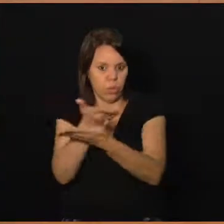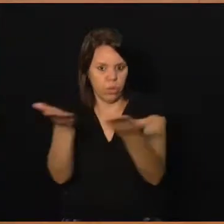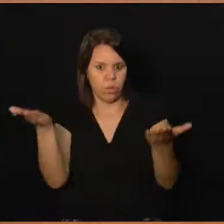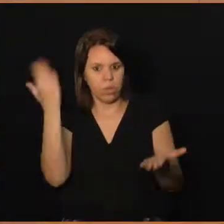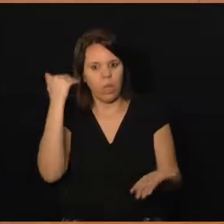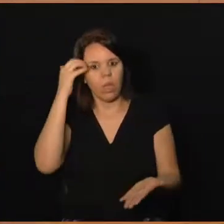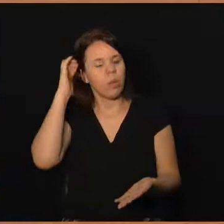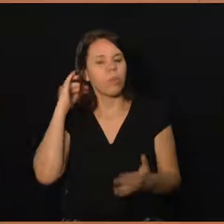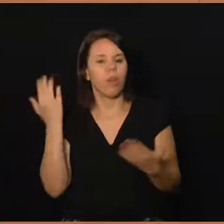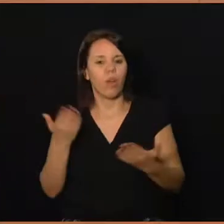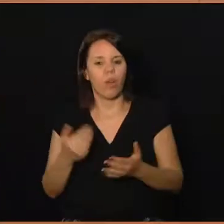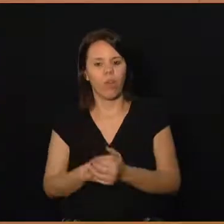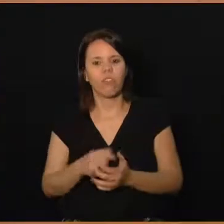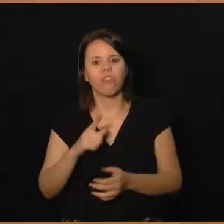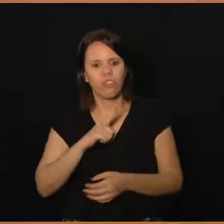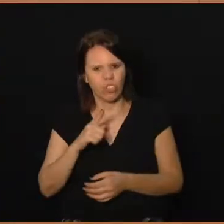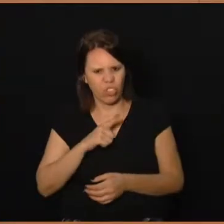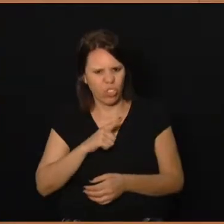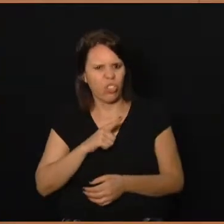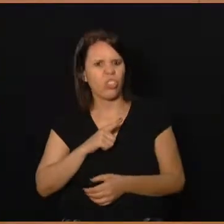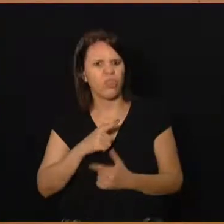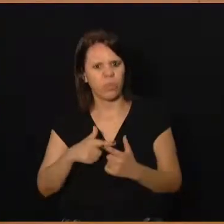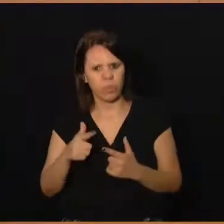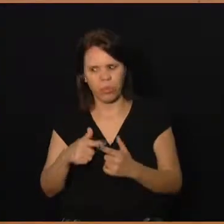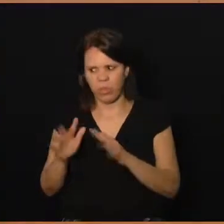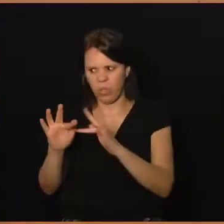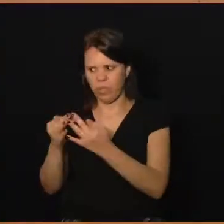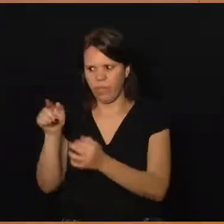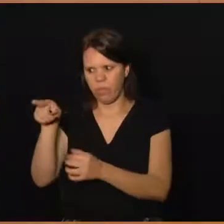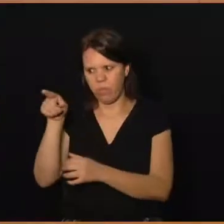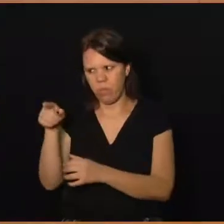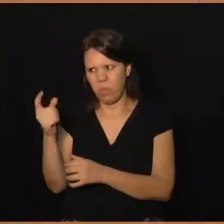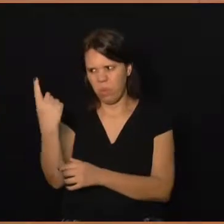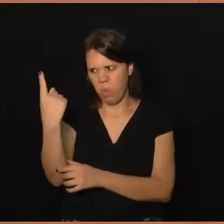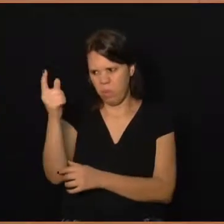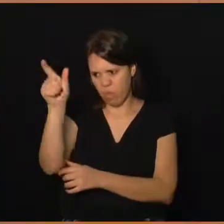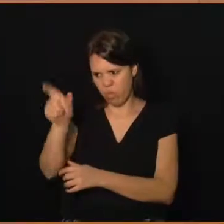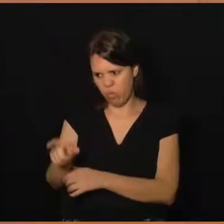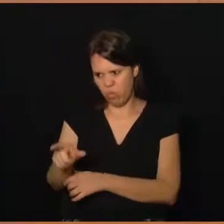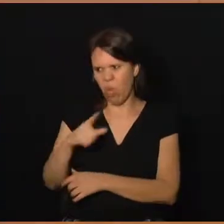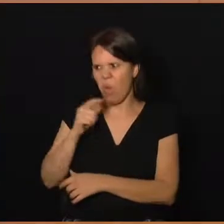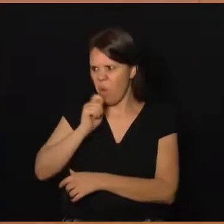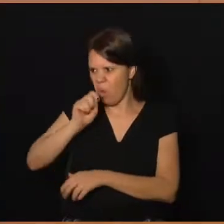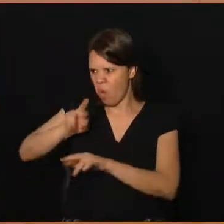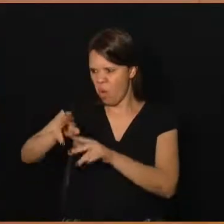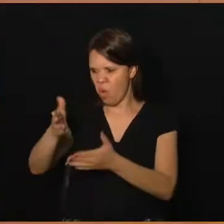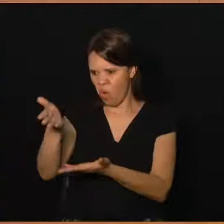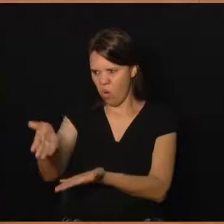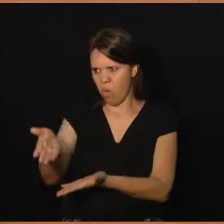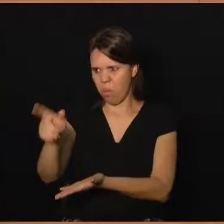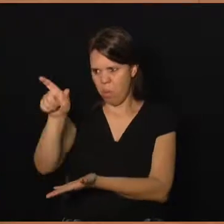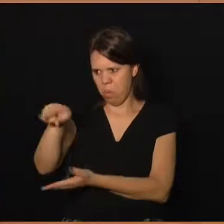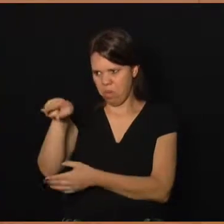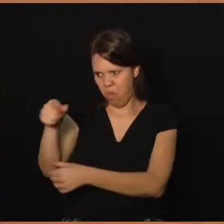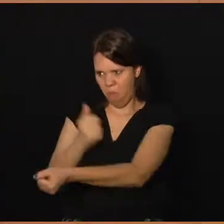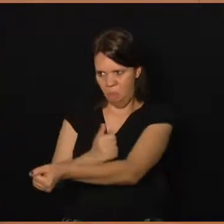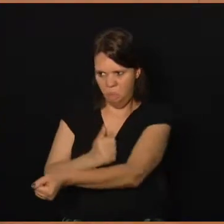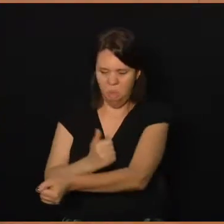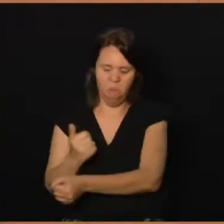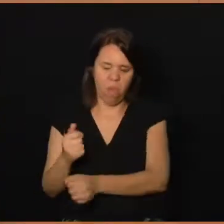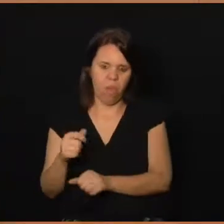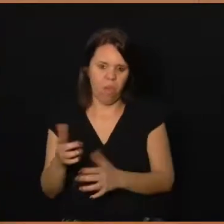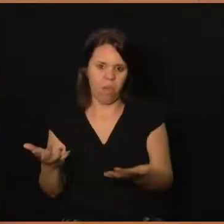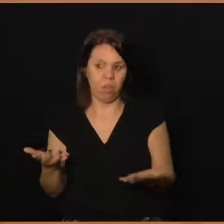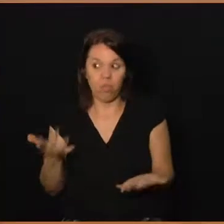saber agora. Eu tive problema com droga na família. E quando você tem um problema com droga na família, você não sabe